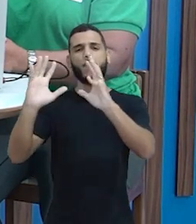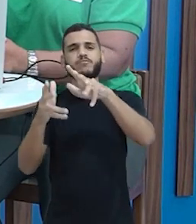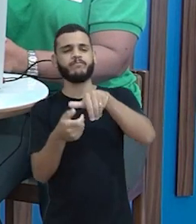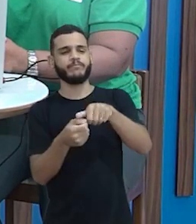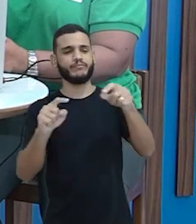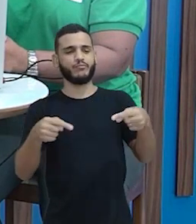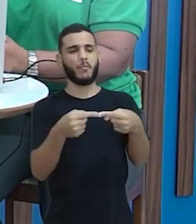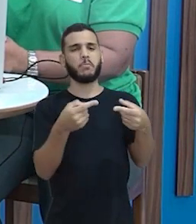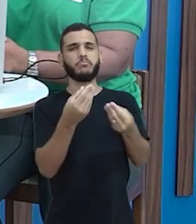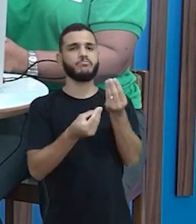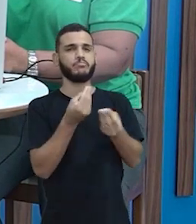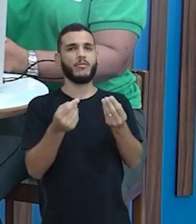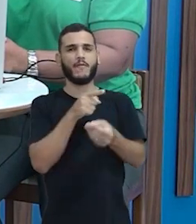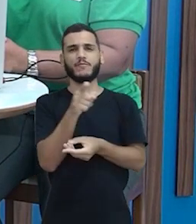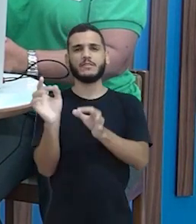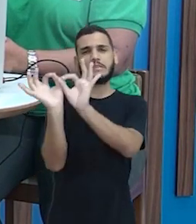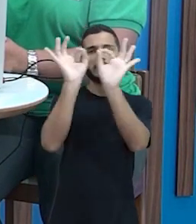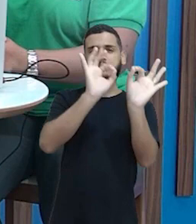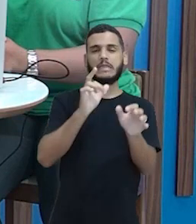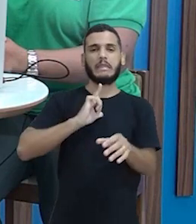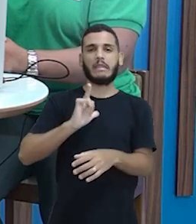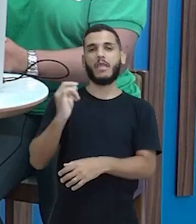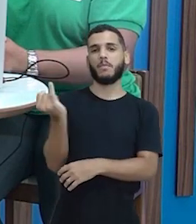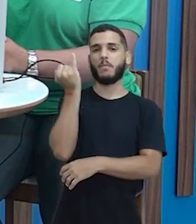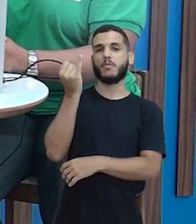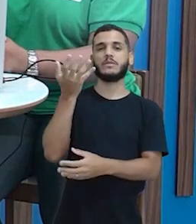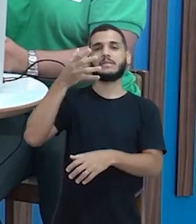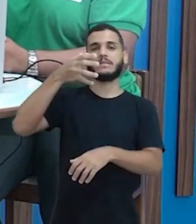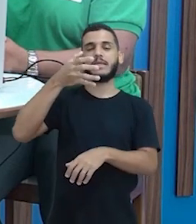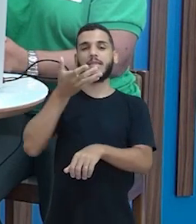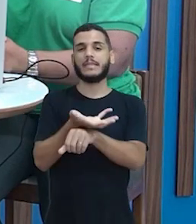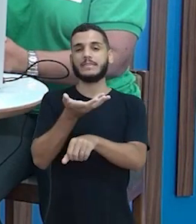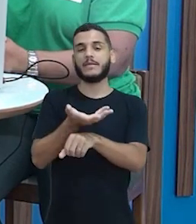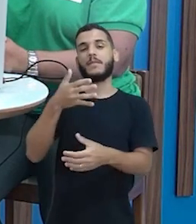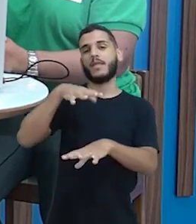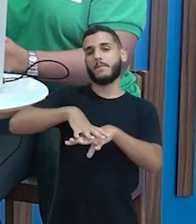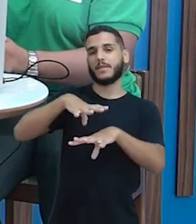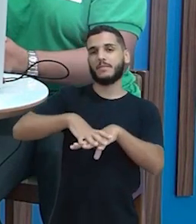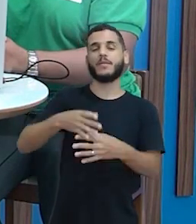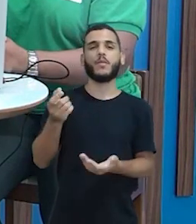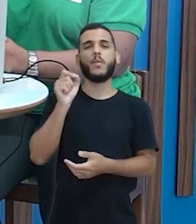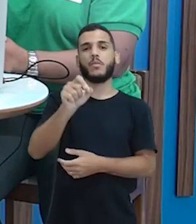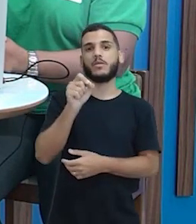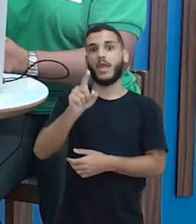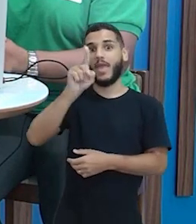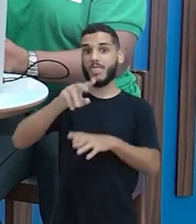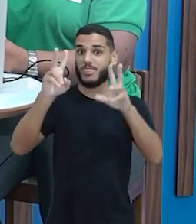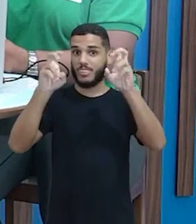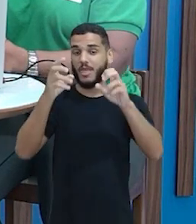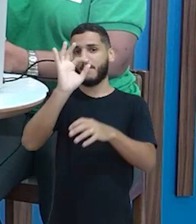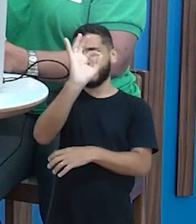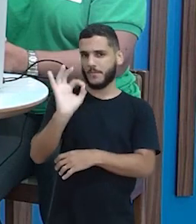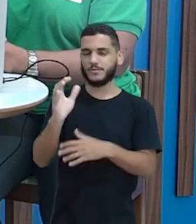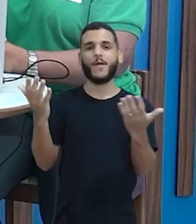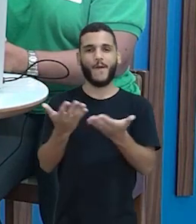você que está nos assistindo perceber a importância dessa disciplina matemática o tema porcentagem na aula de